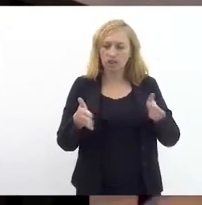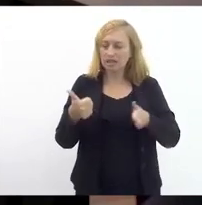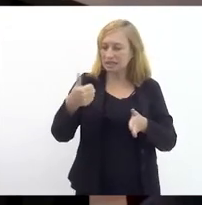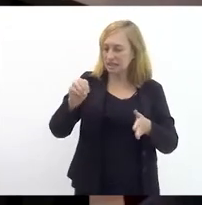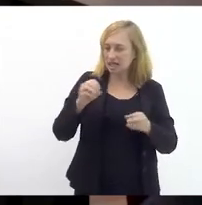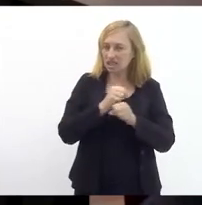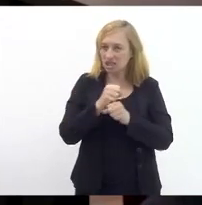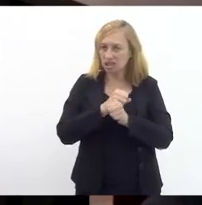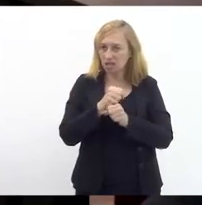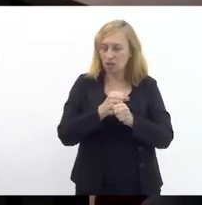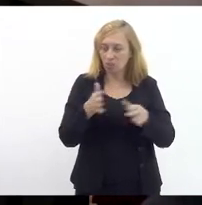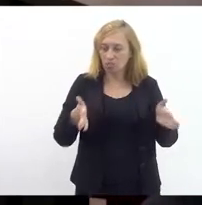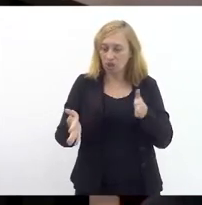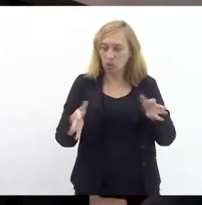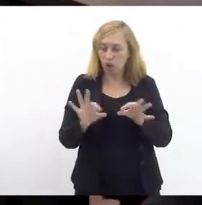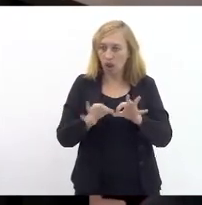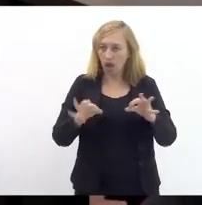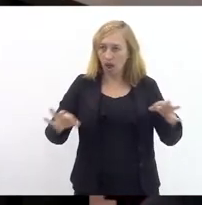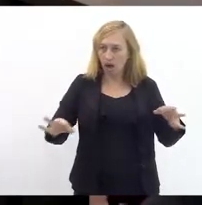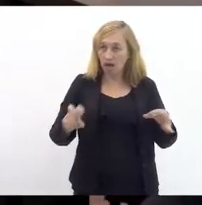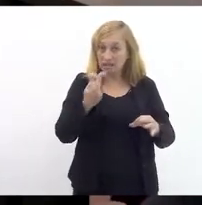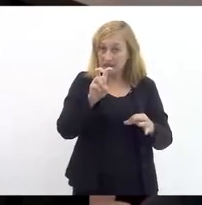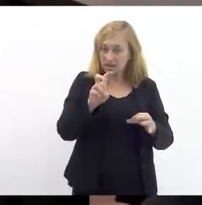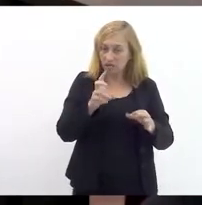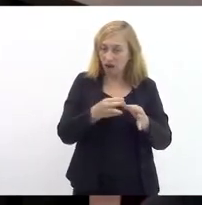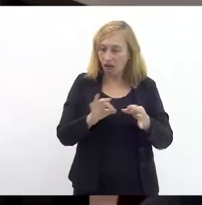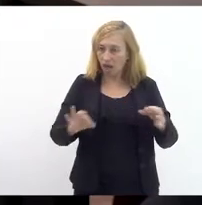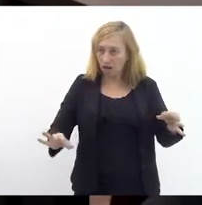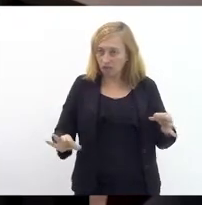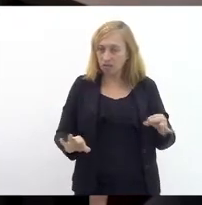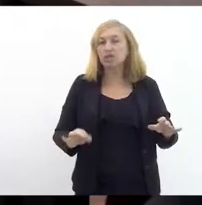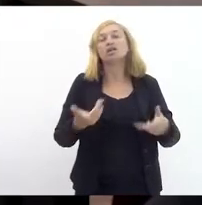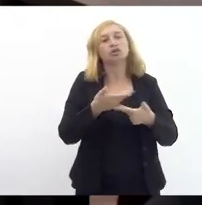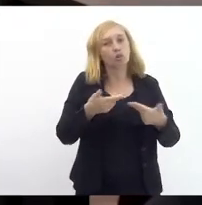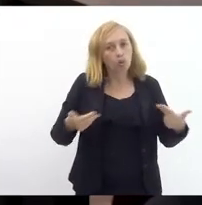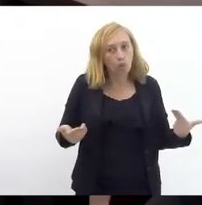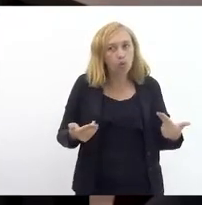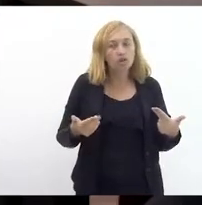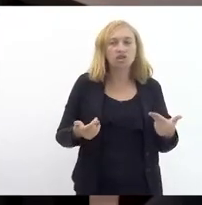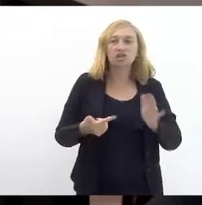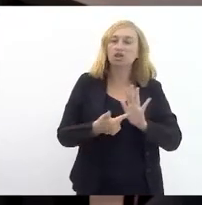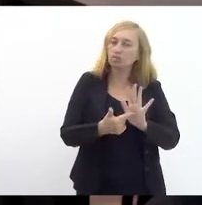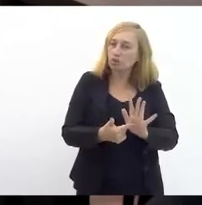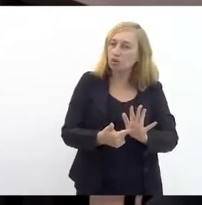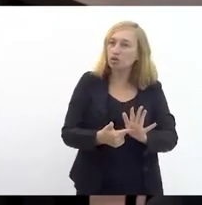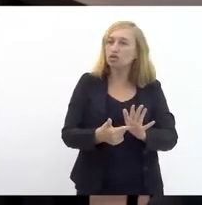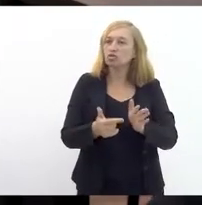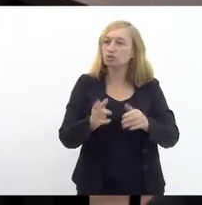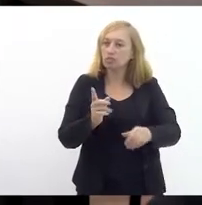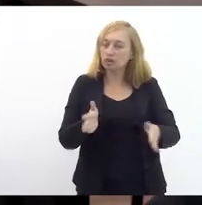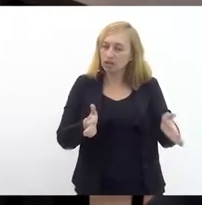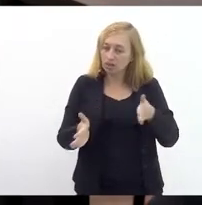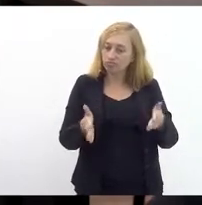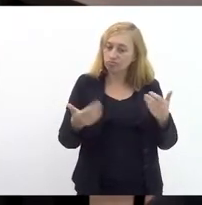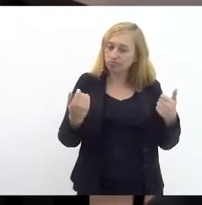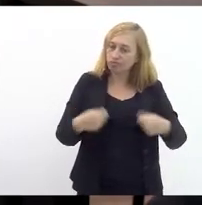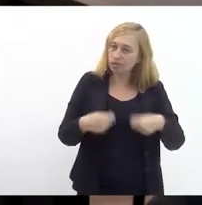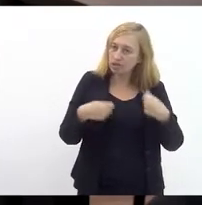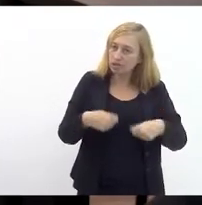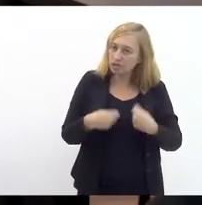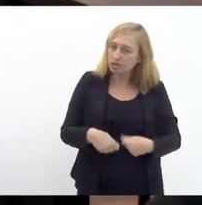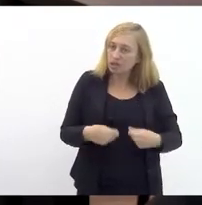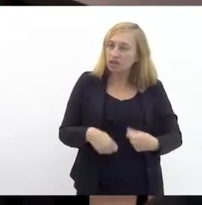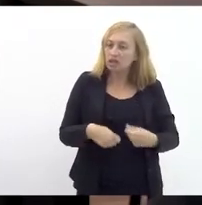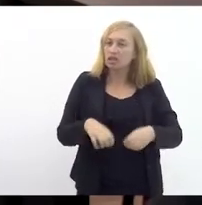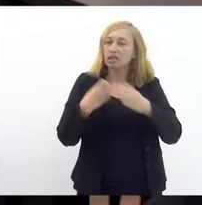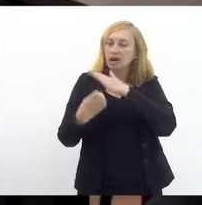é um período muito longo, um período de 5 é longo. Então, são coisas que aparecem em termos de necessidade, que a